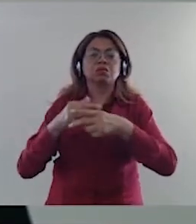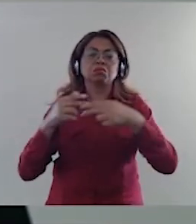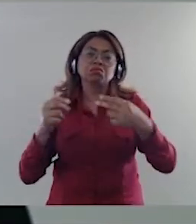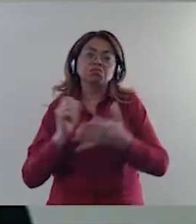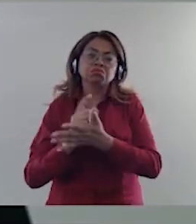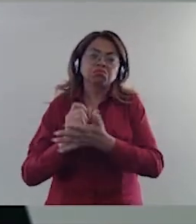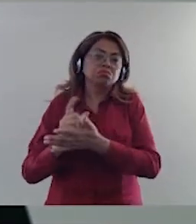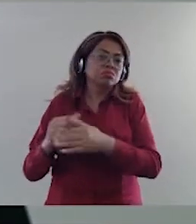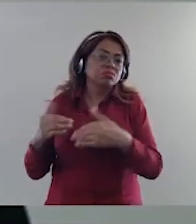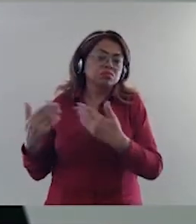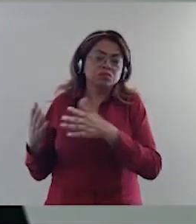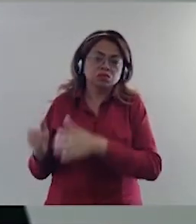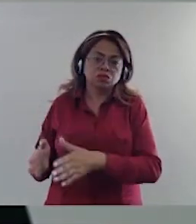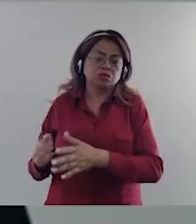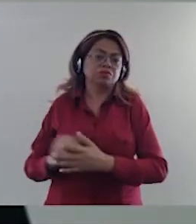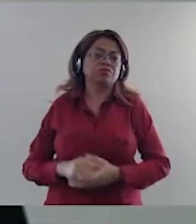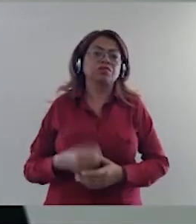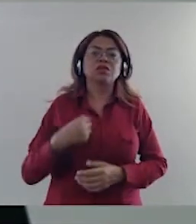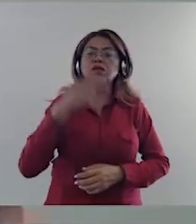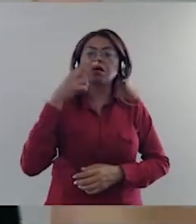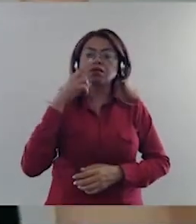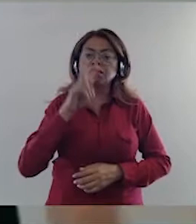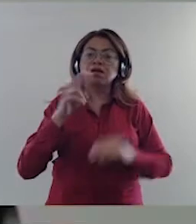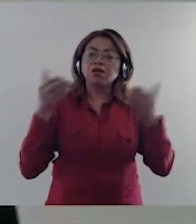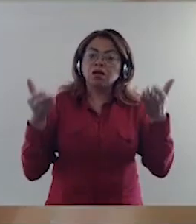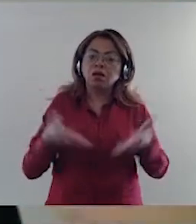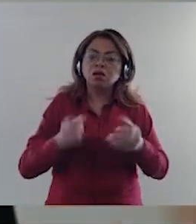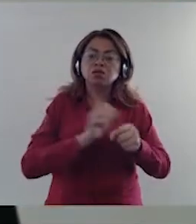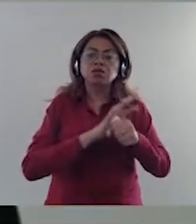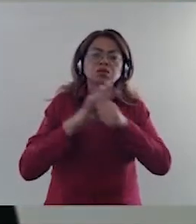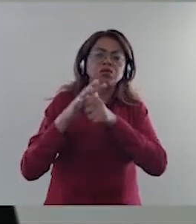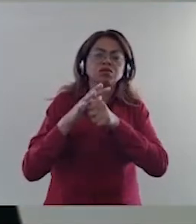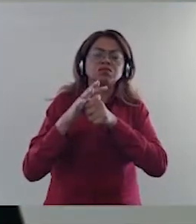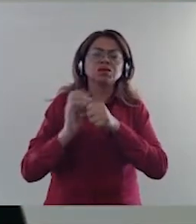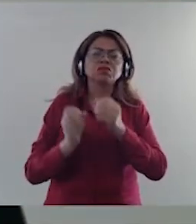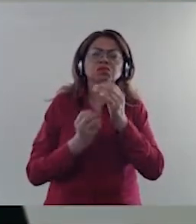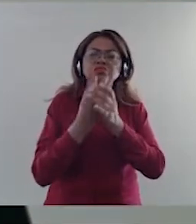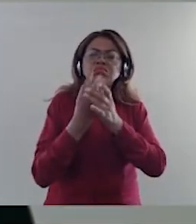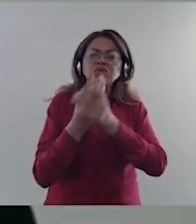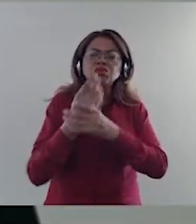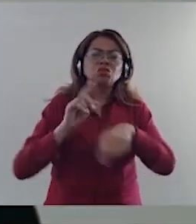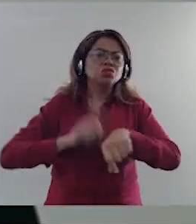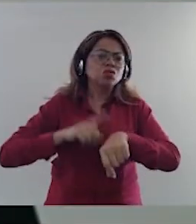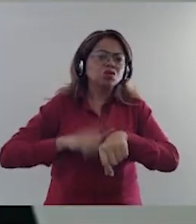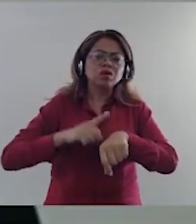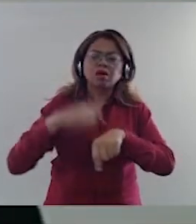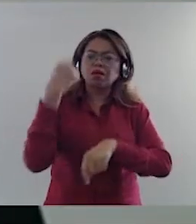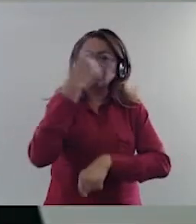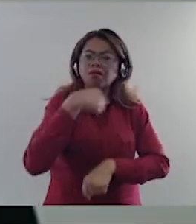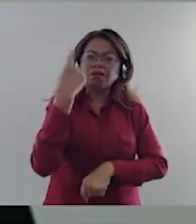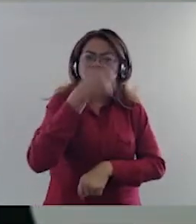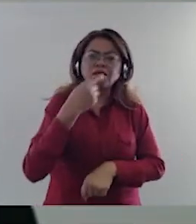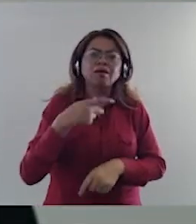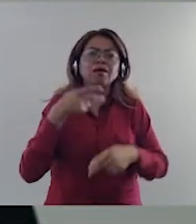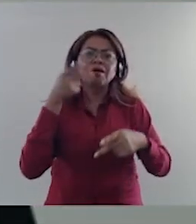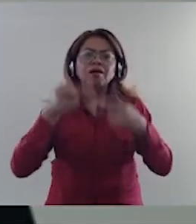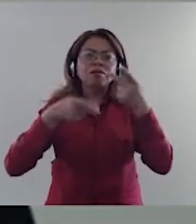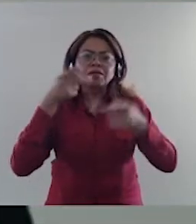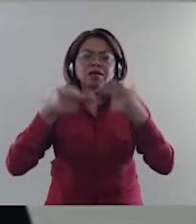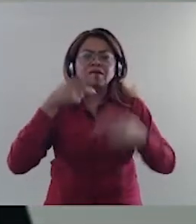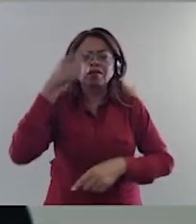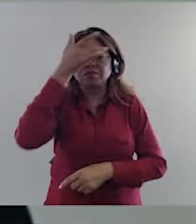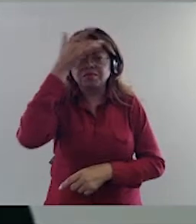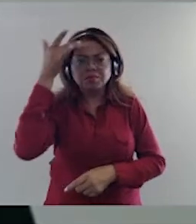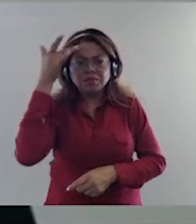Veja-se, nesta pandemia, o conflito que emerge a toda hora entre o direito à vida